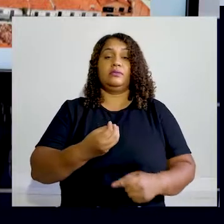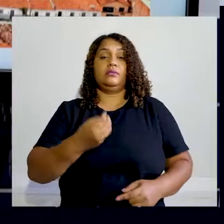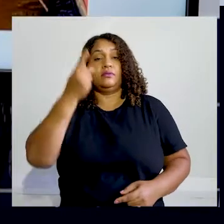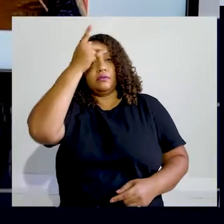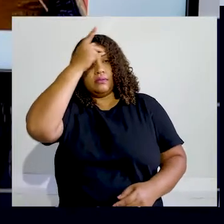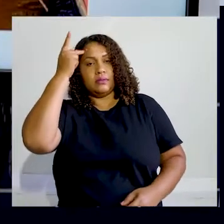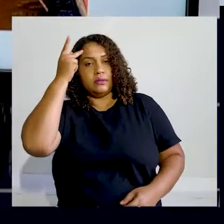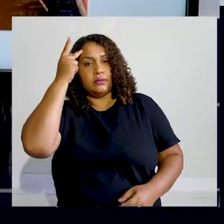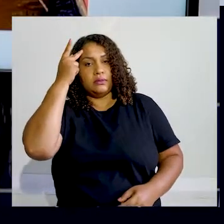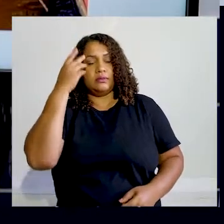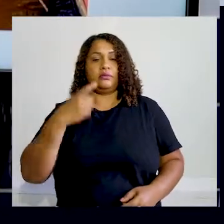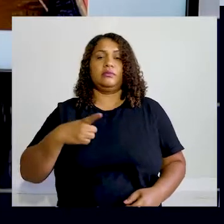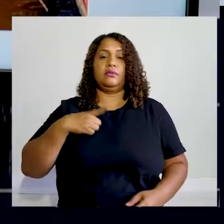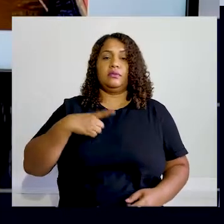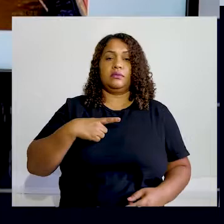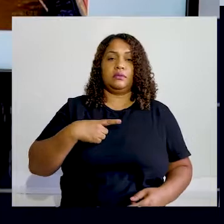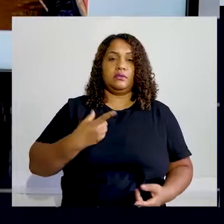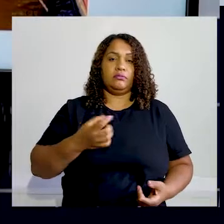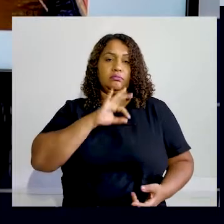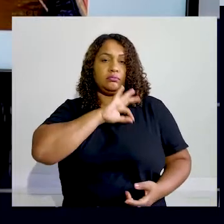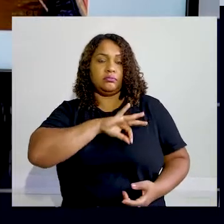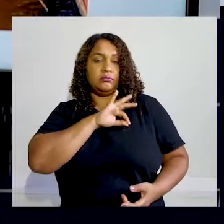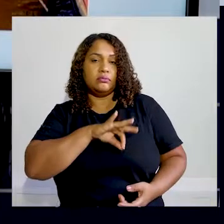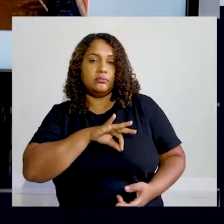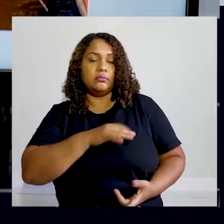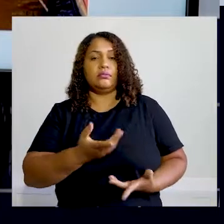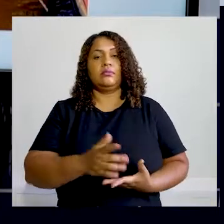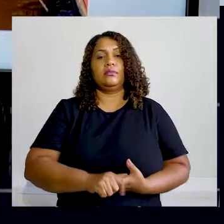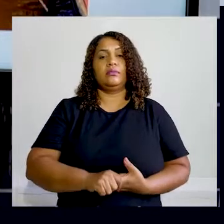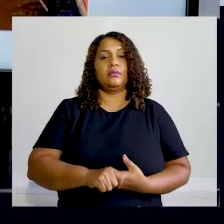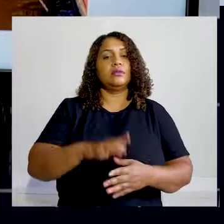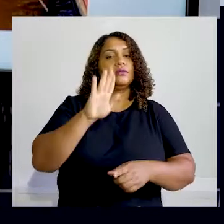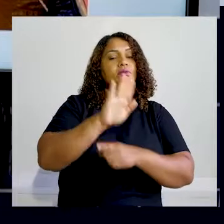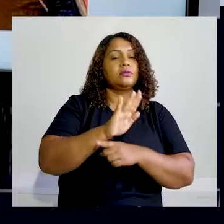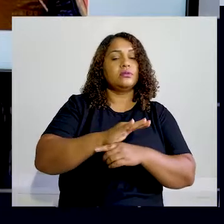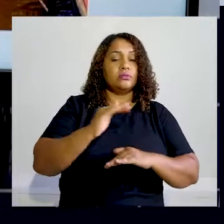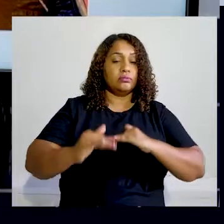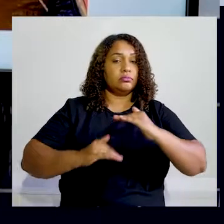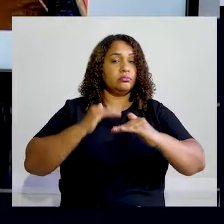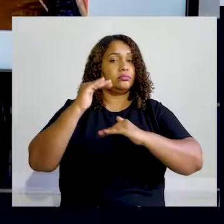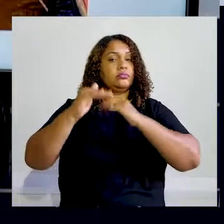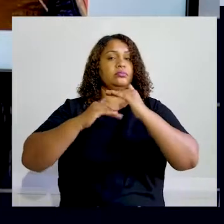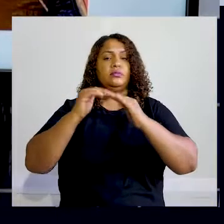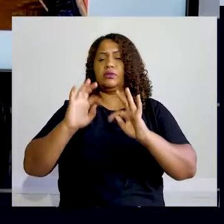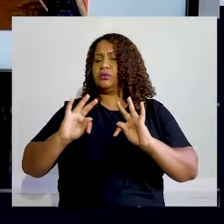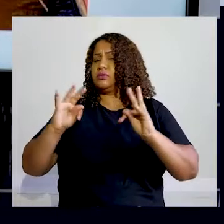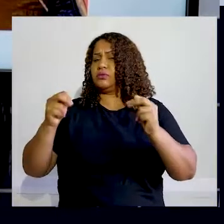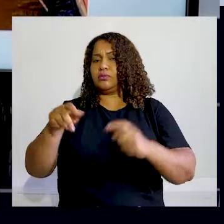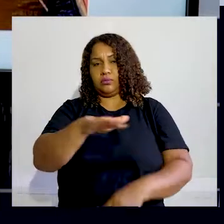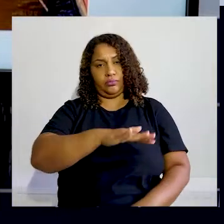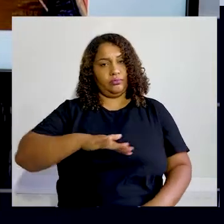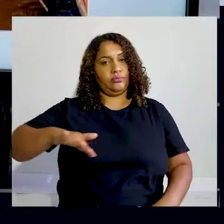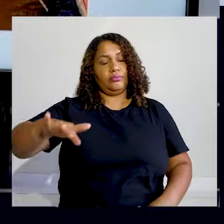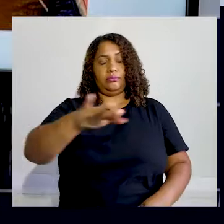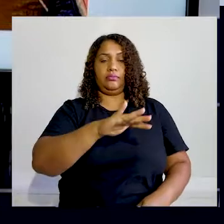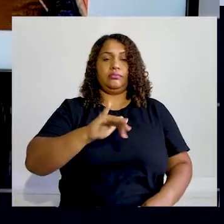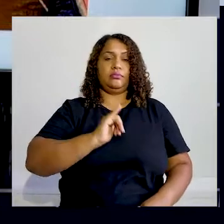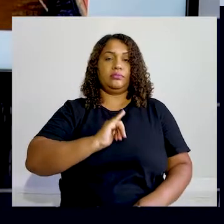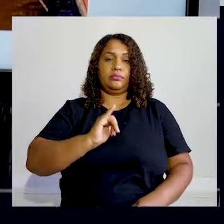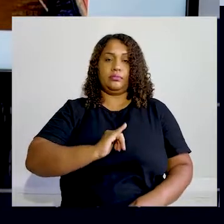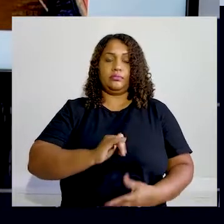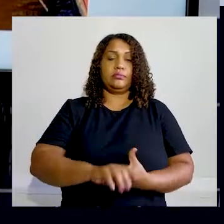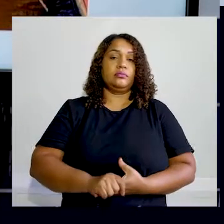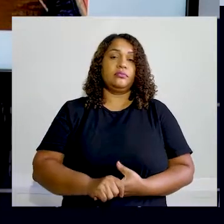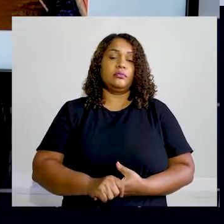os pescadores, barqueiros e ribeirinhos que vêm contribuindo para o crescimento e desenvolvimento de toda a